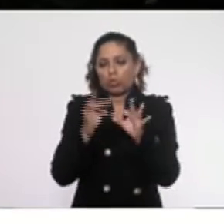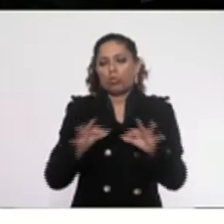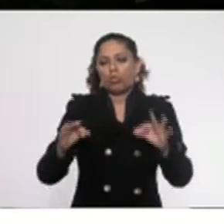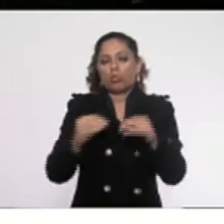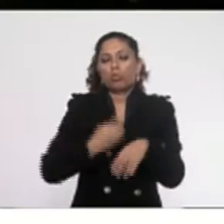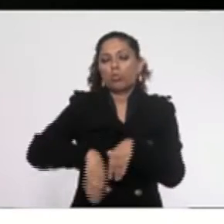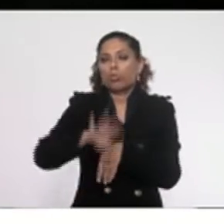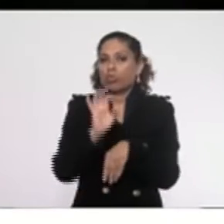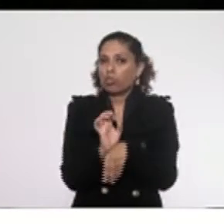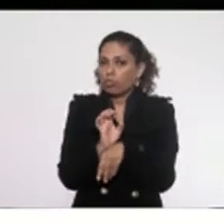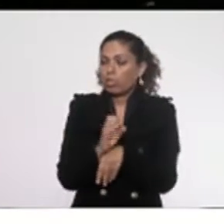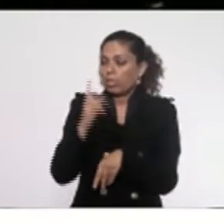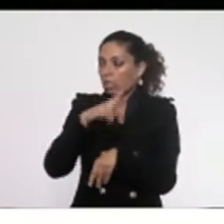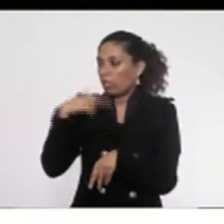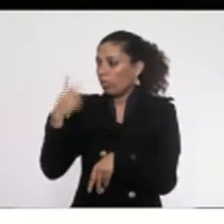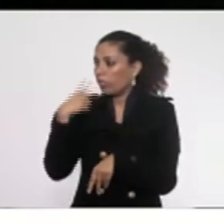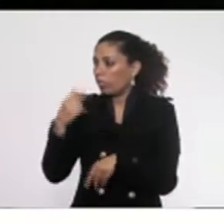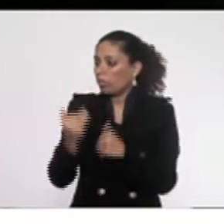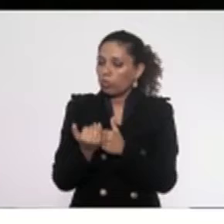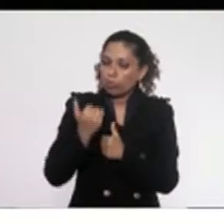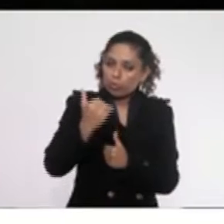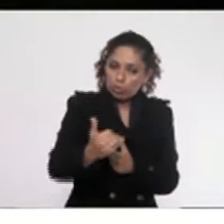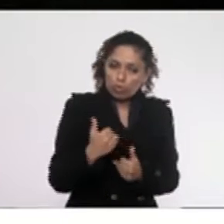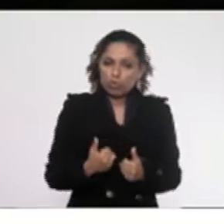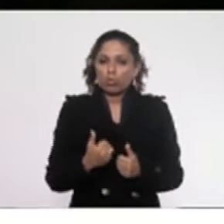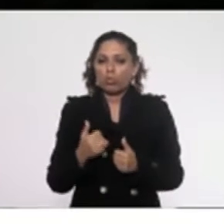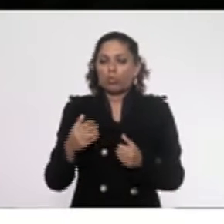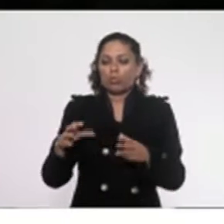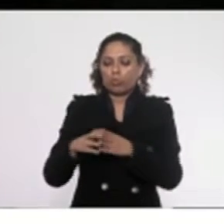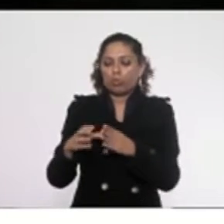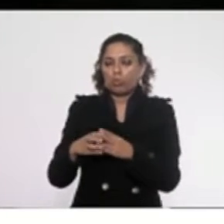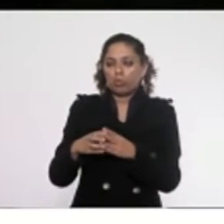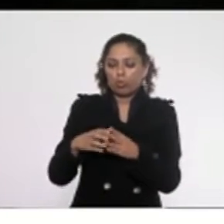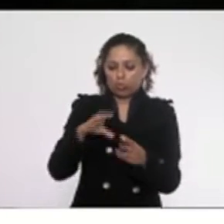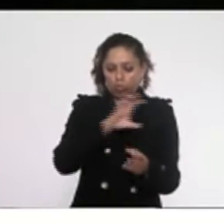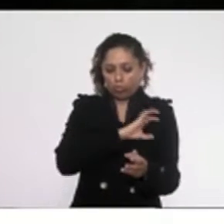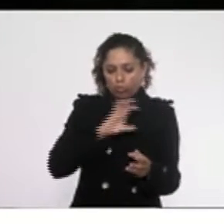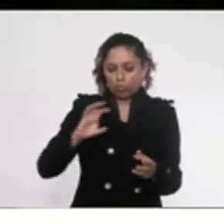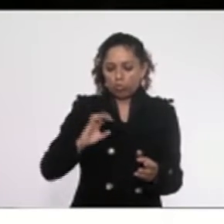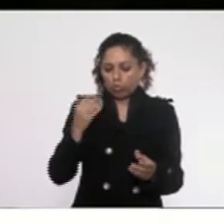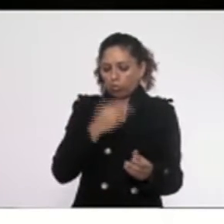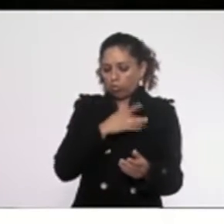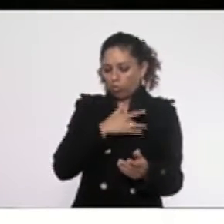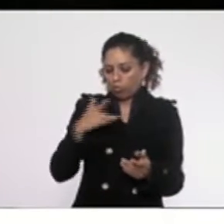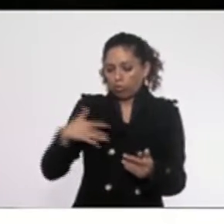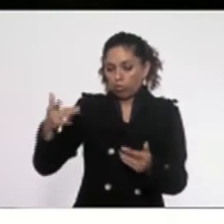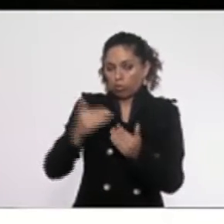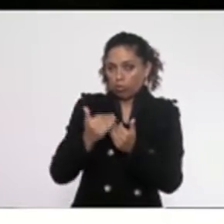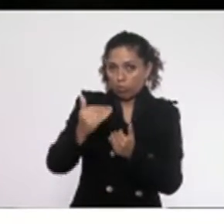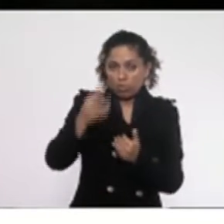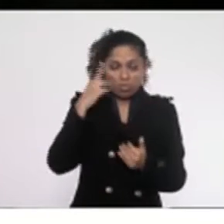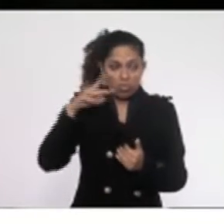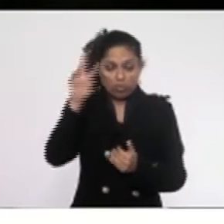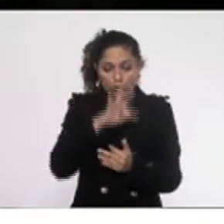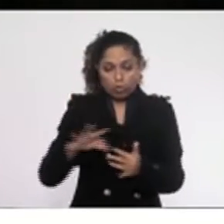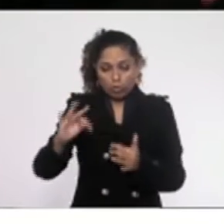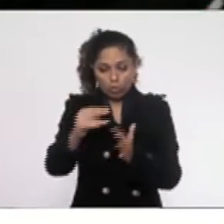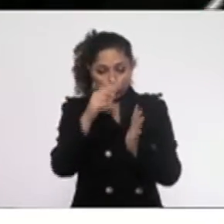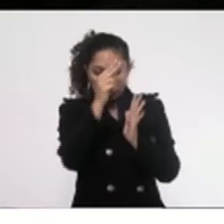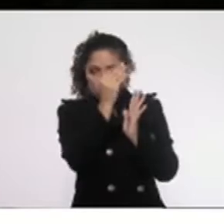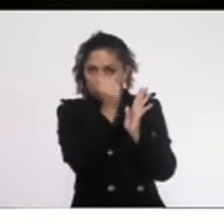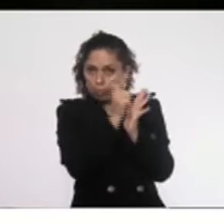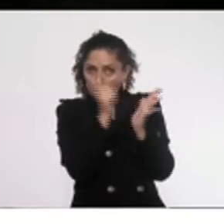e que ele falou que se inicia pela área da saúde a análise de todos os contratos que